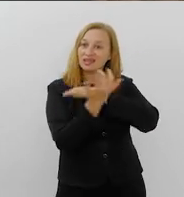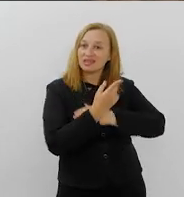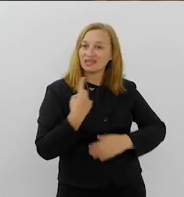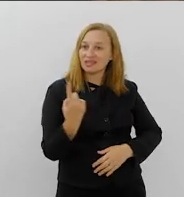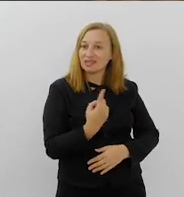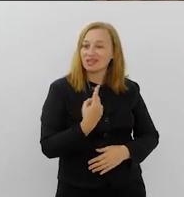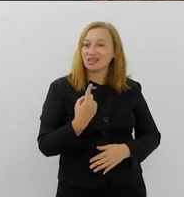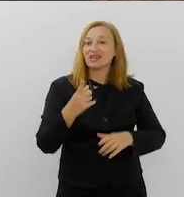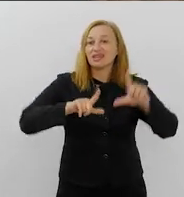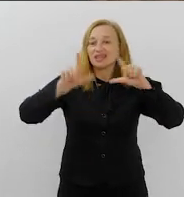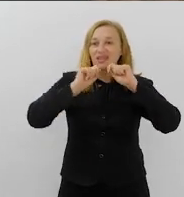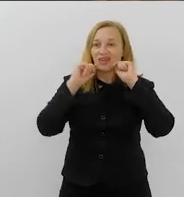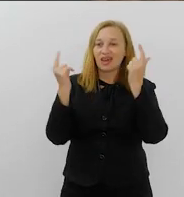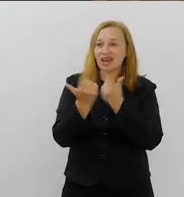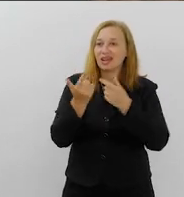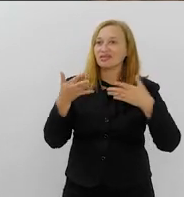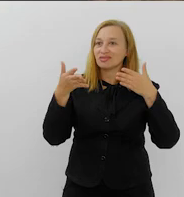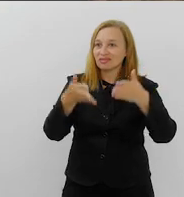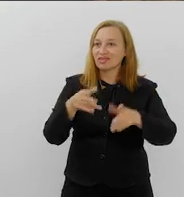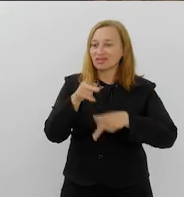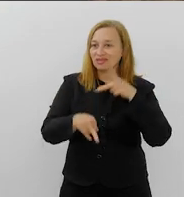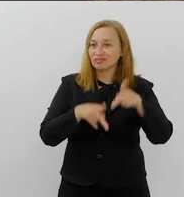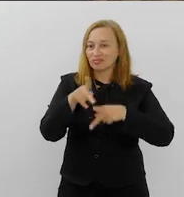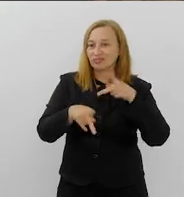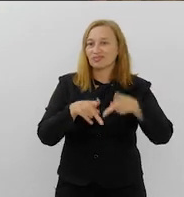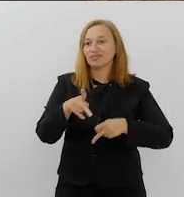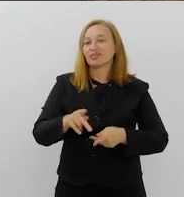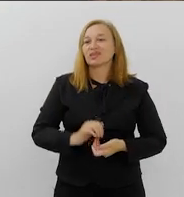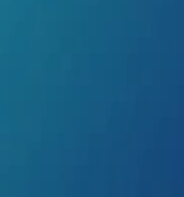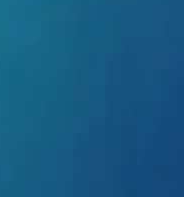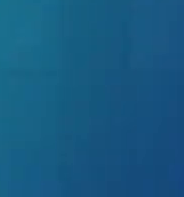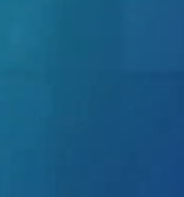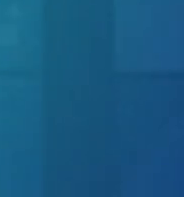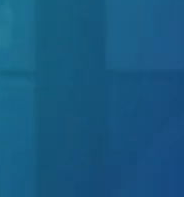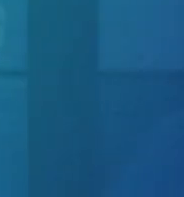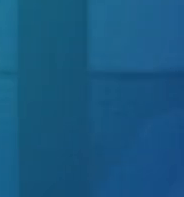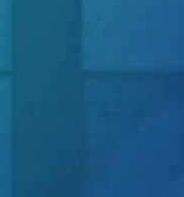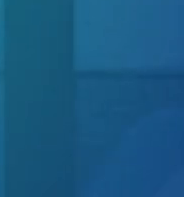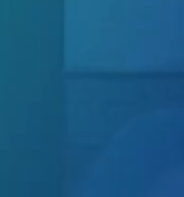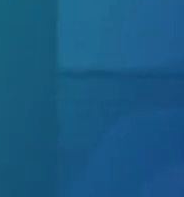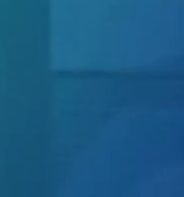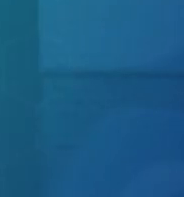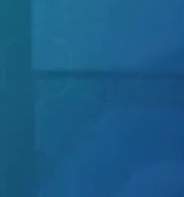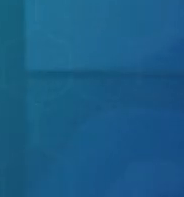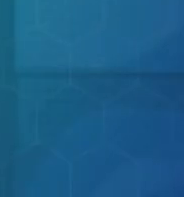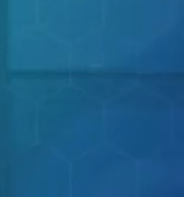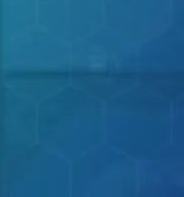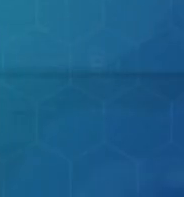nossas redes sociais. TV Alerj, o canal do povo.